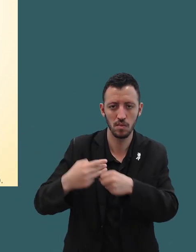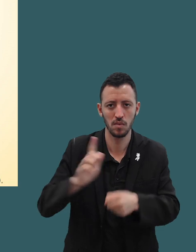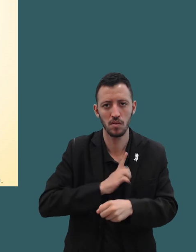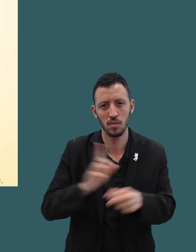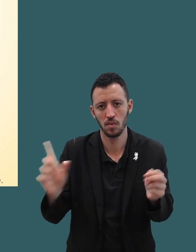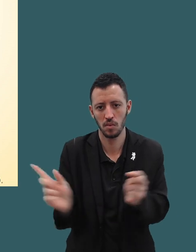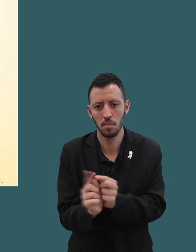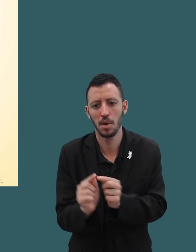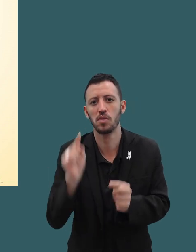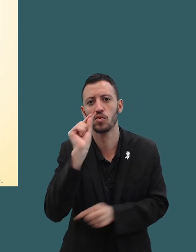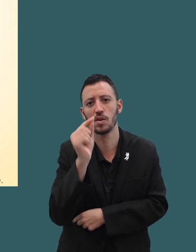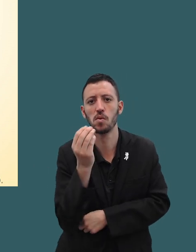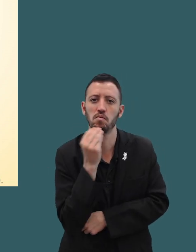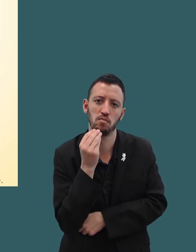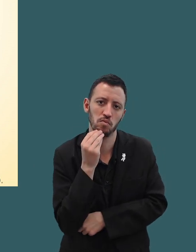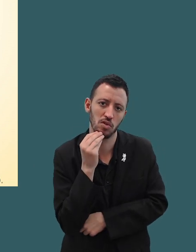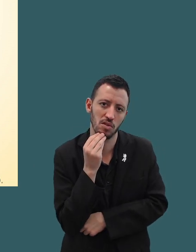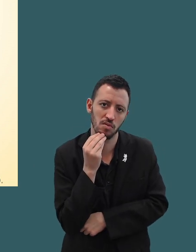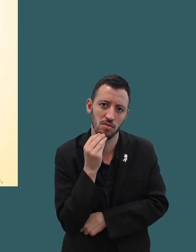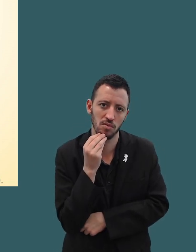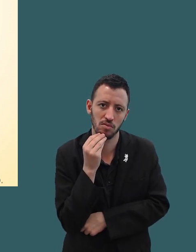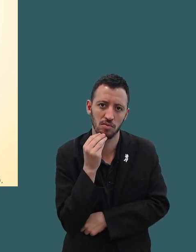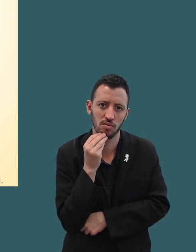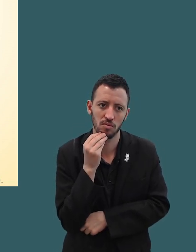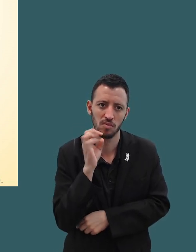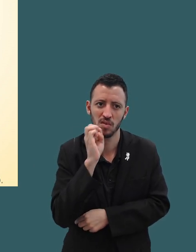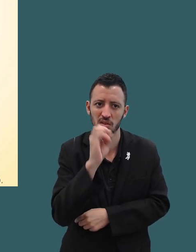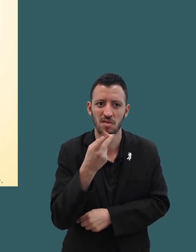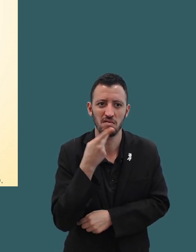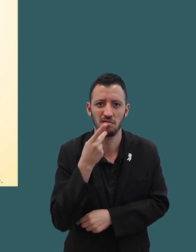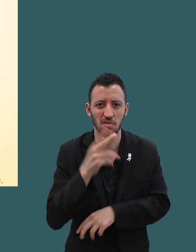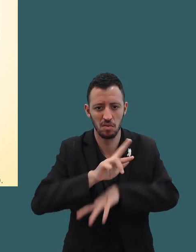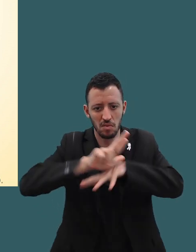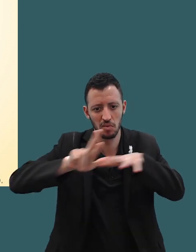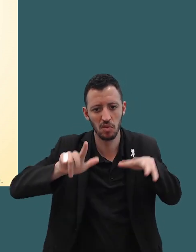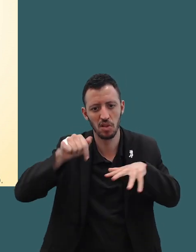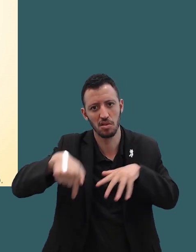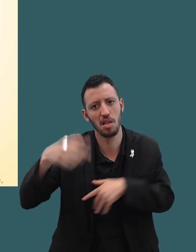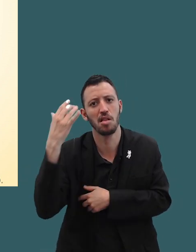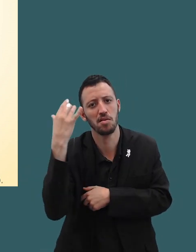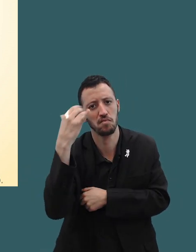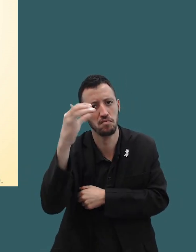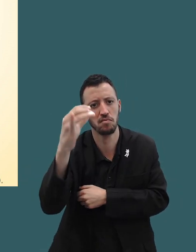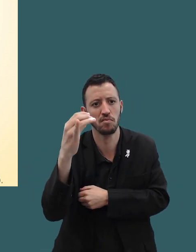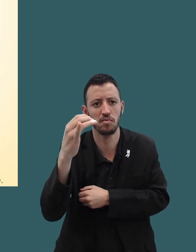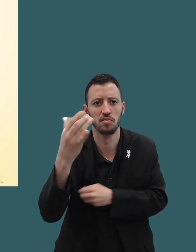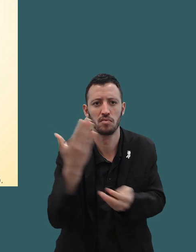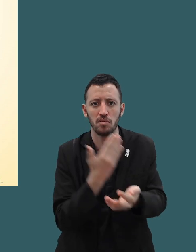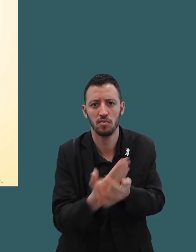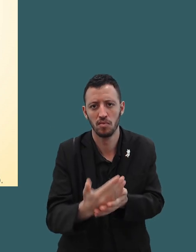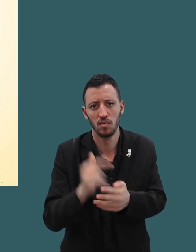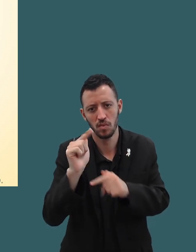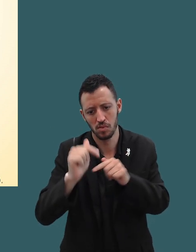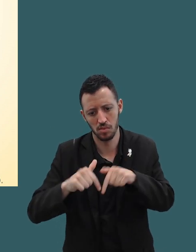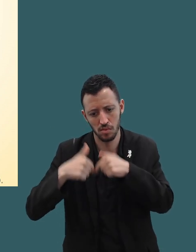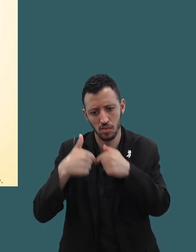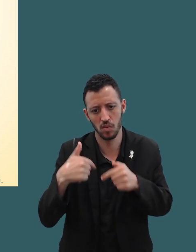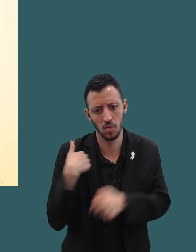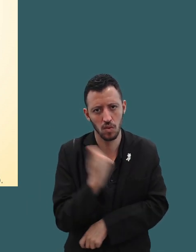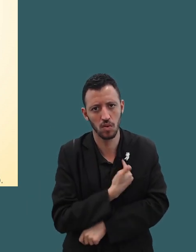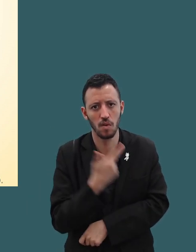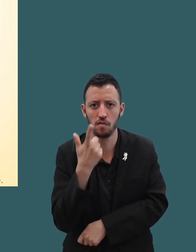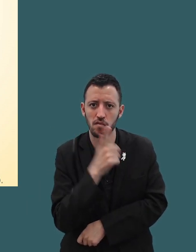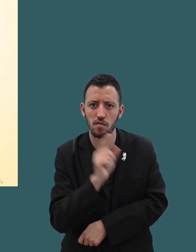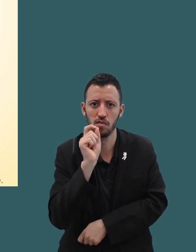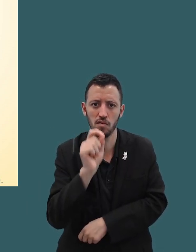que têm menos oportunidades. Então, a gente falar de diversidade na ciência, a partir das ações que a gente realiza,